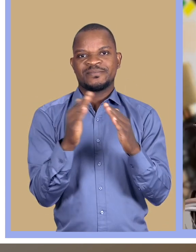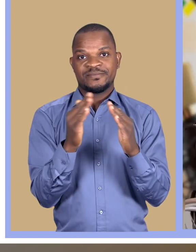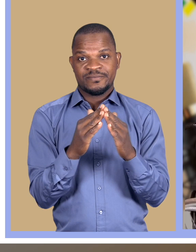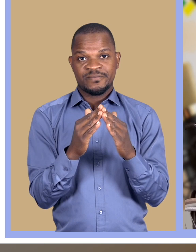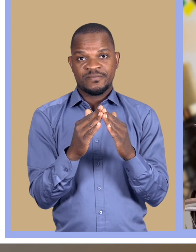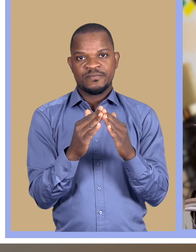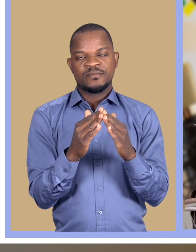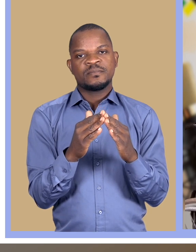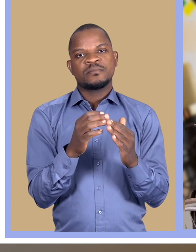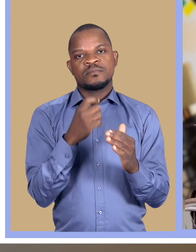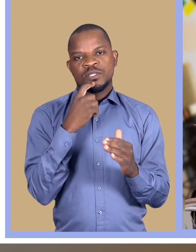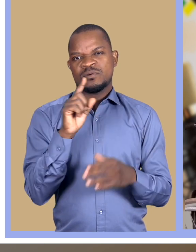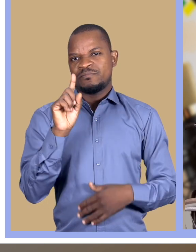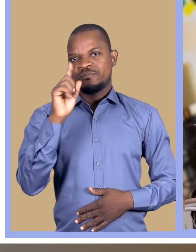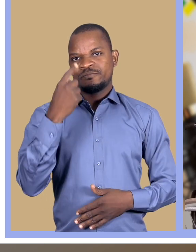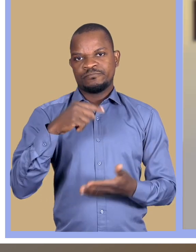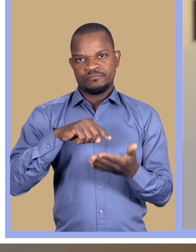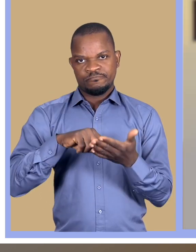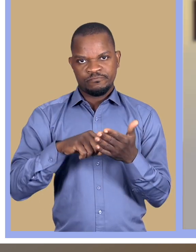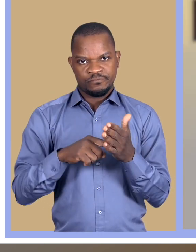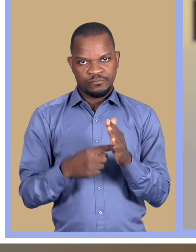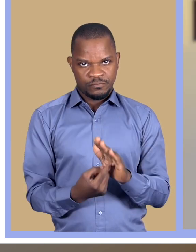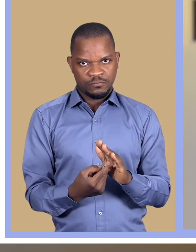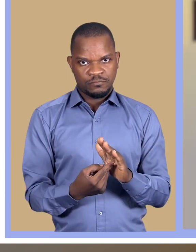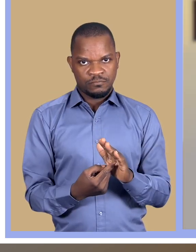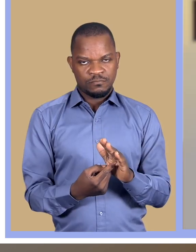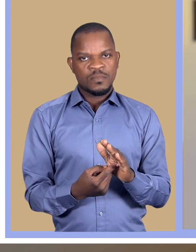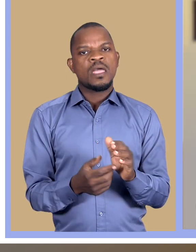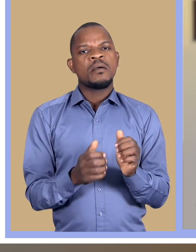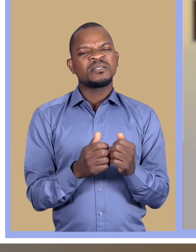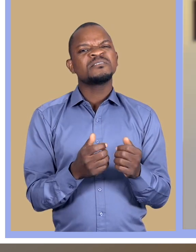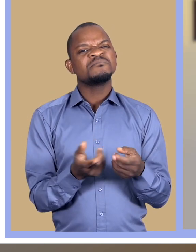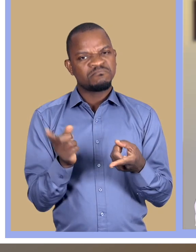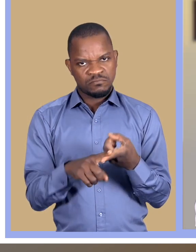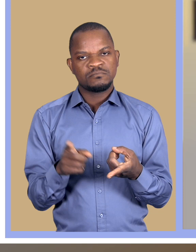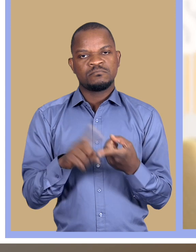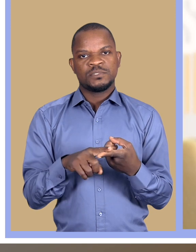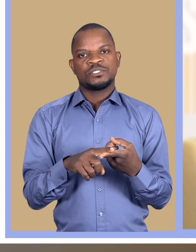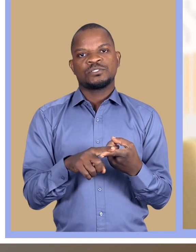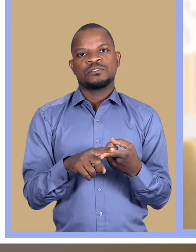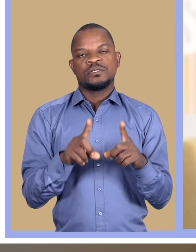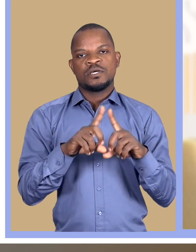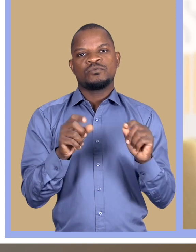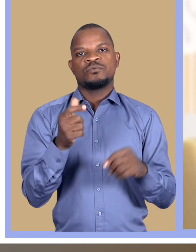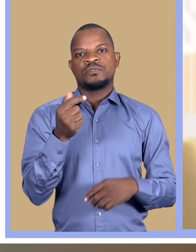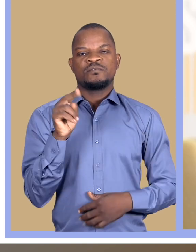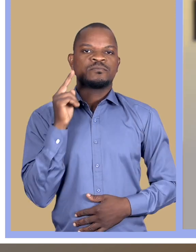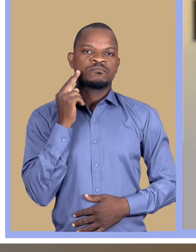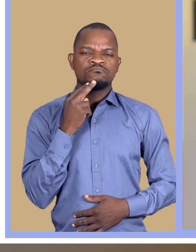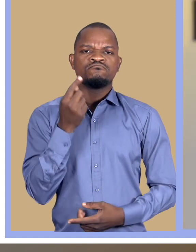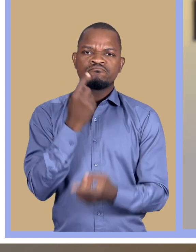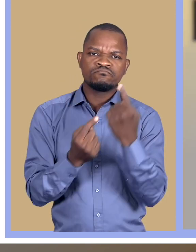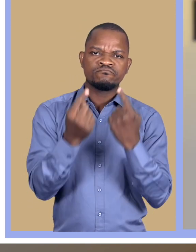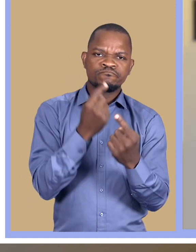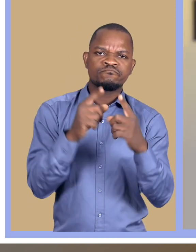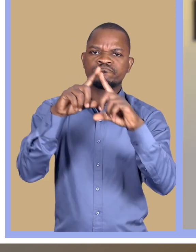o primeiro de mais podcasting da TV Surdo, que vamos debater assuntos ligados